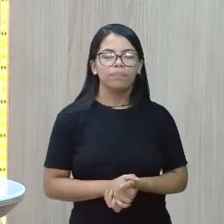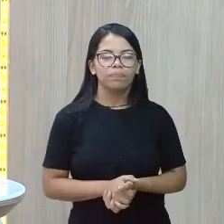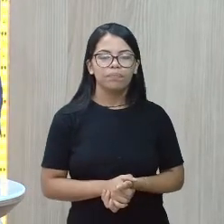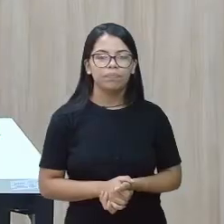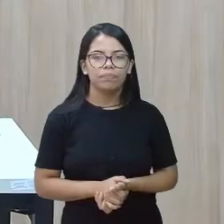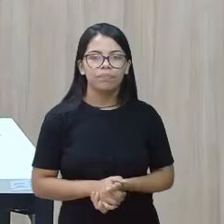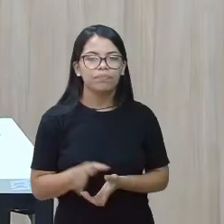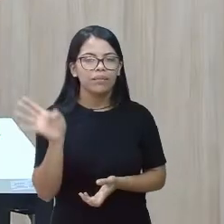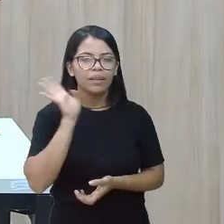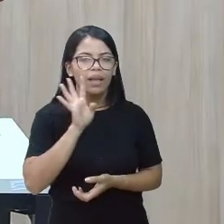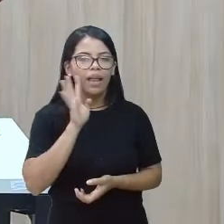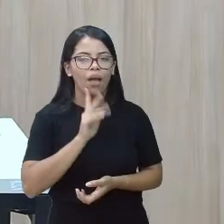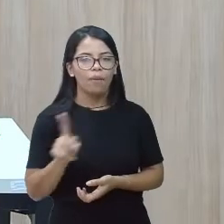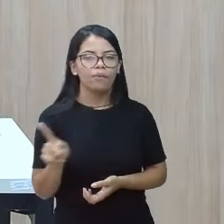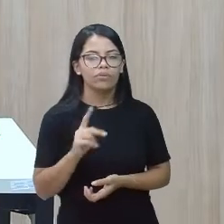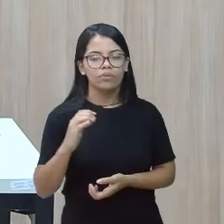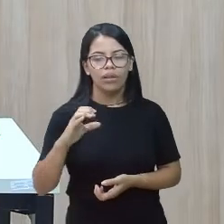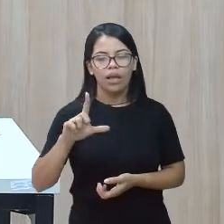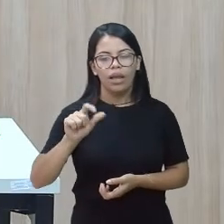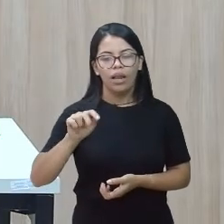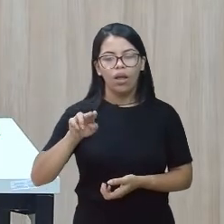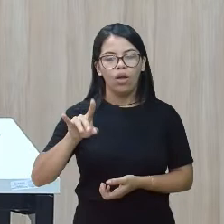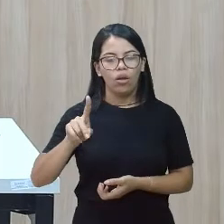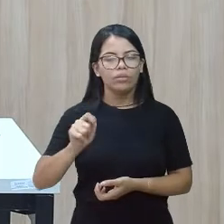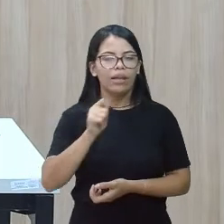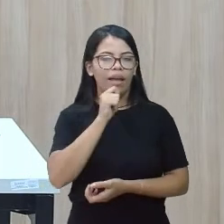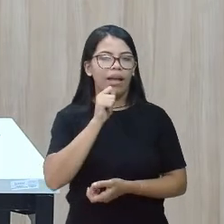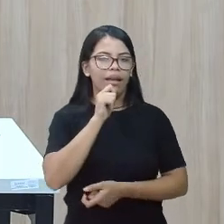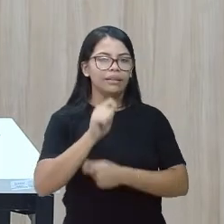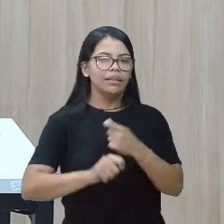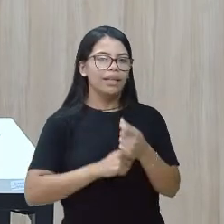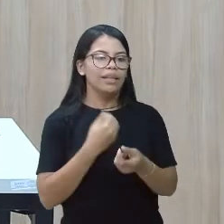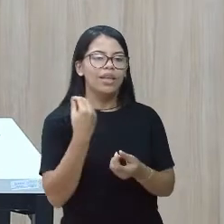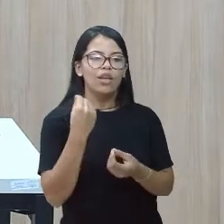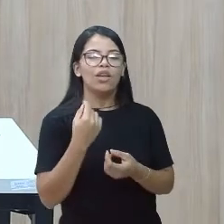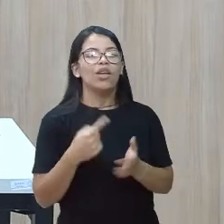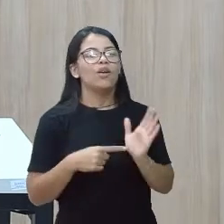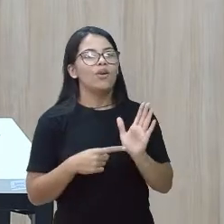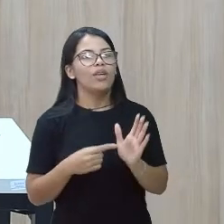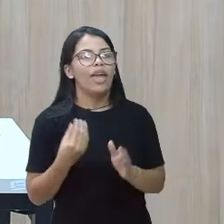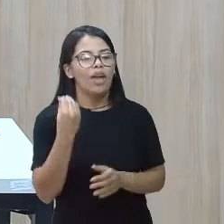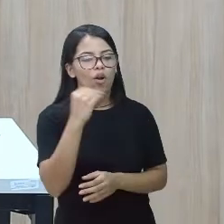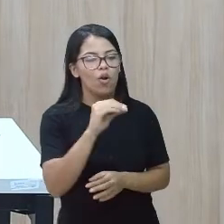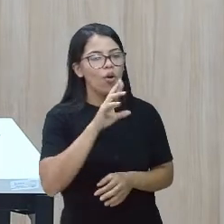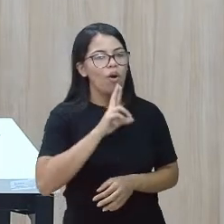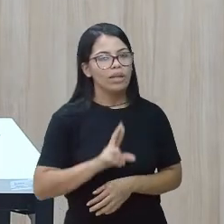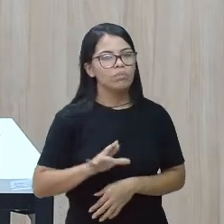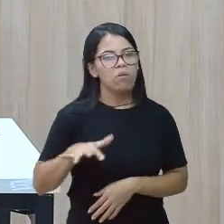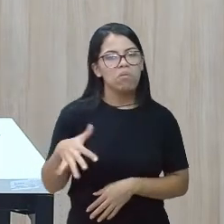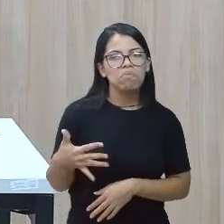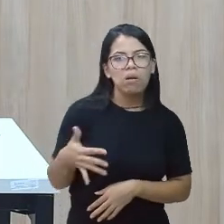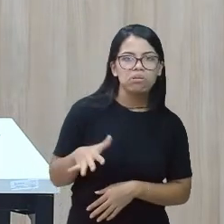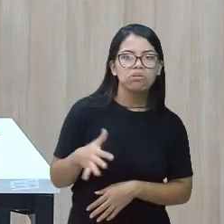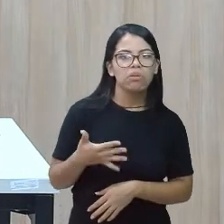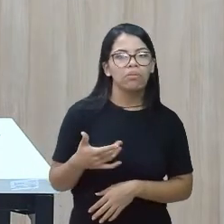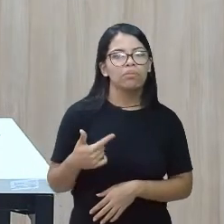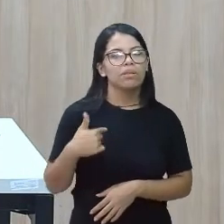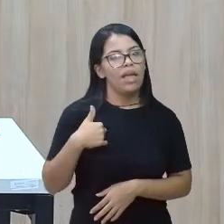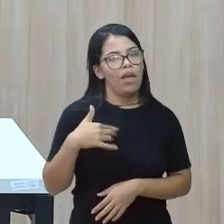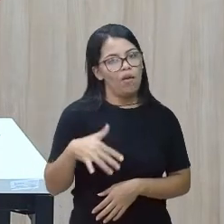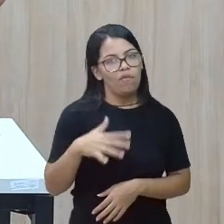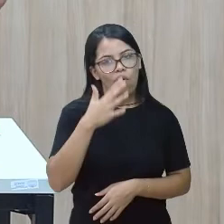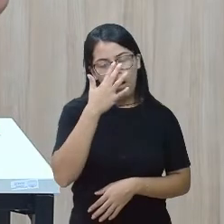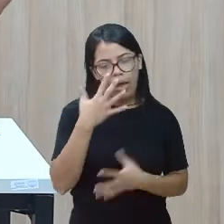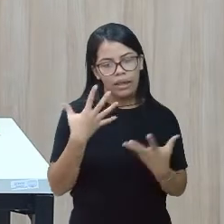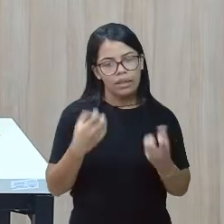Que legal, professora Cláudia. E aí, para quem colocou mais ou menos, né? Colocou sim, não, eu vou levar como mais